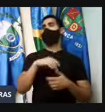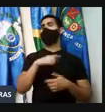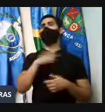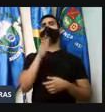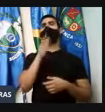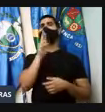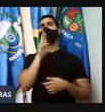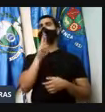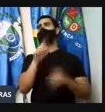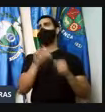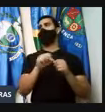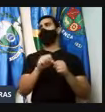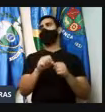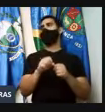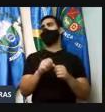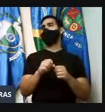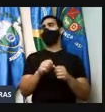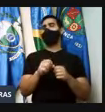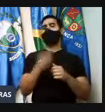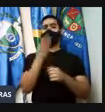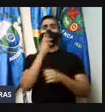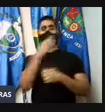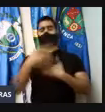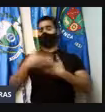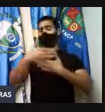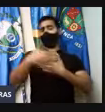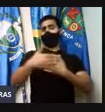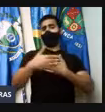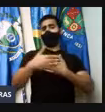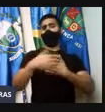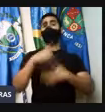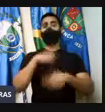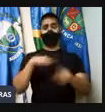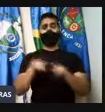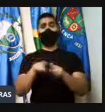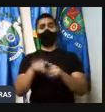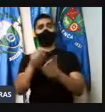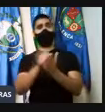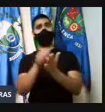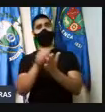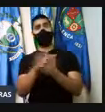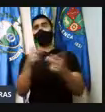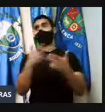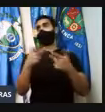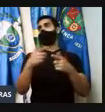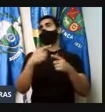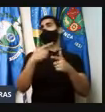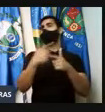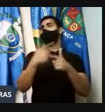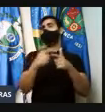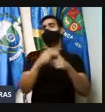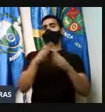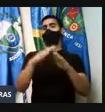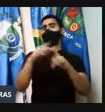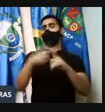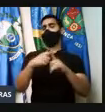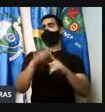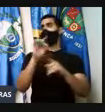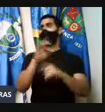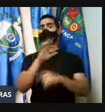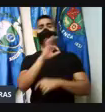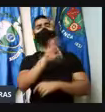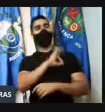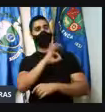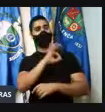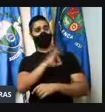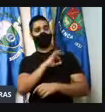aí que estão fazendo aquela aglomeração em frente ao seu bar. Esse bar vai ser punido. Agora, a questão da catedral é específica em relação à Guarda Municipal